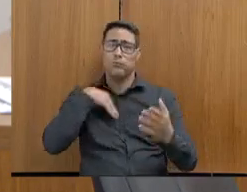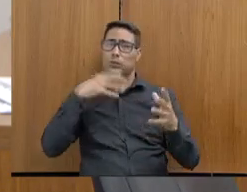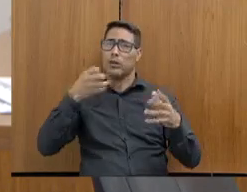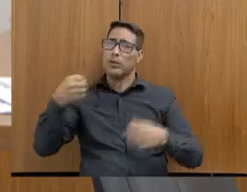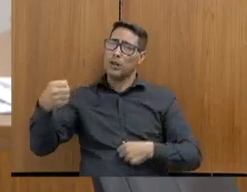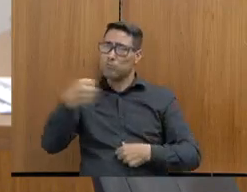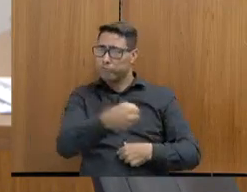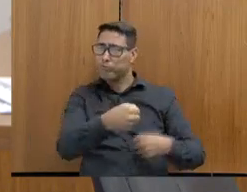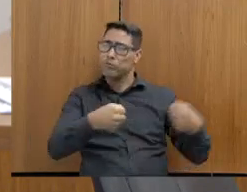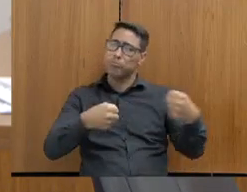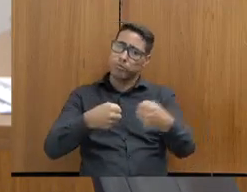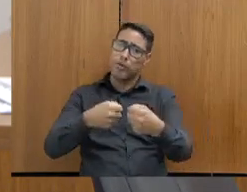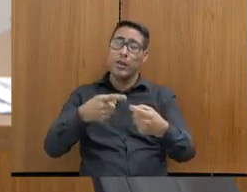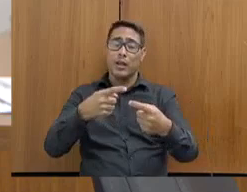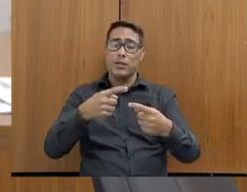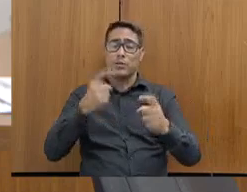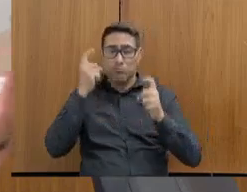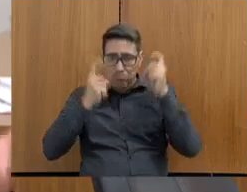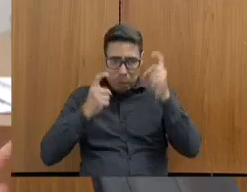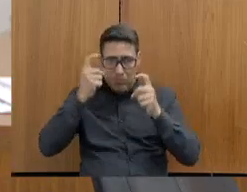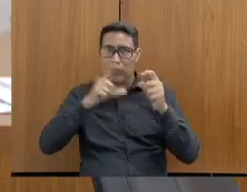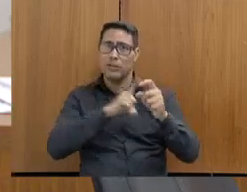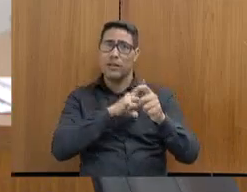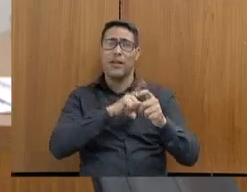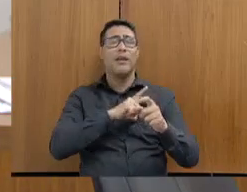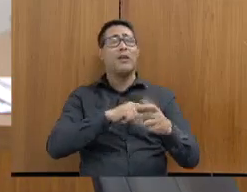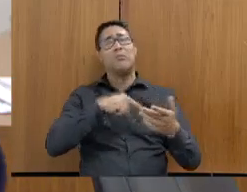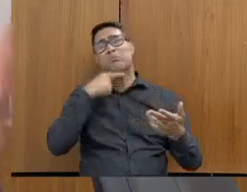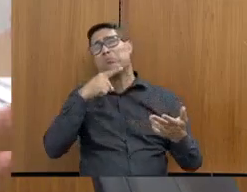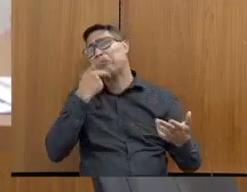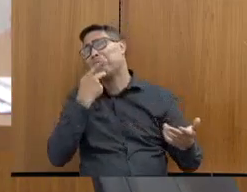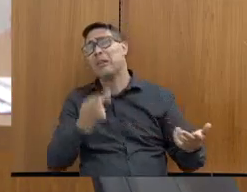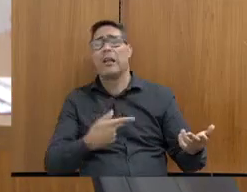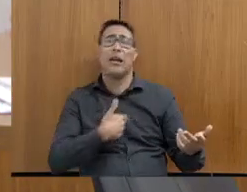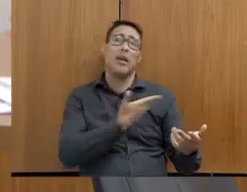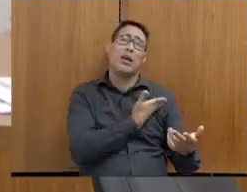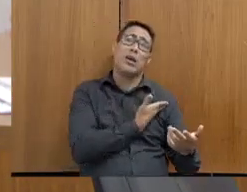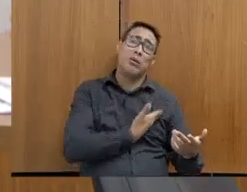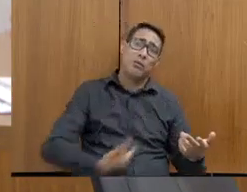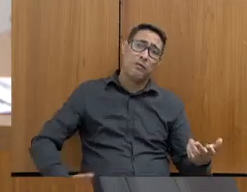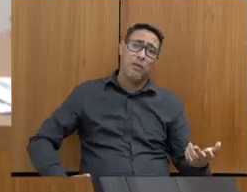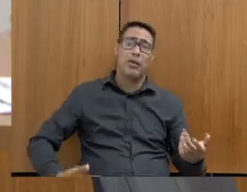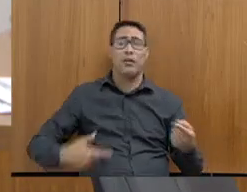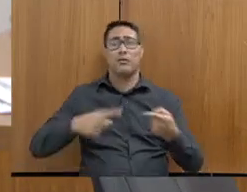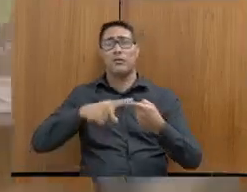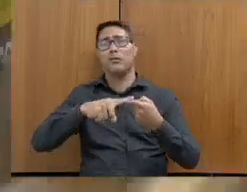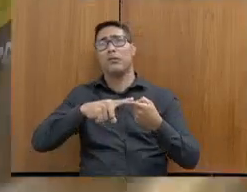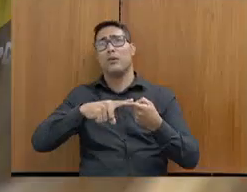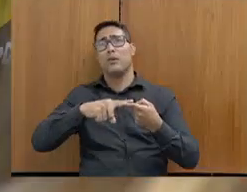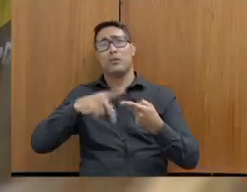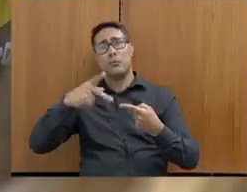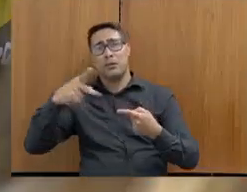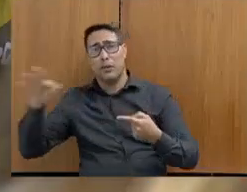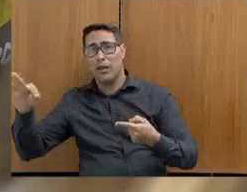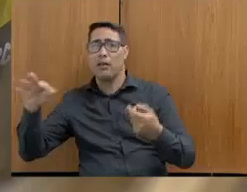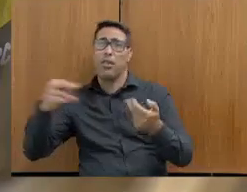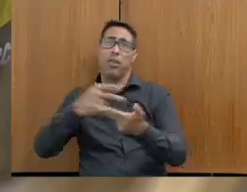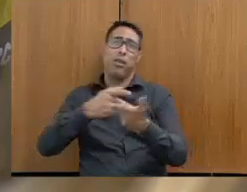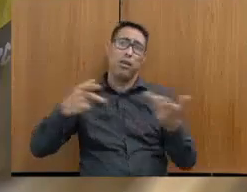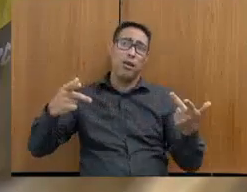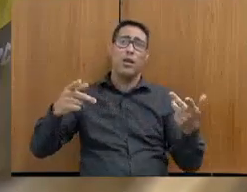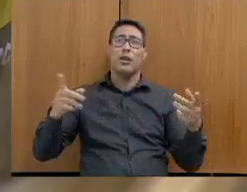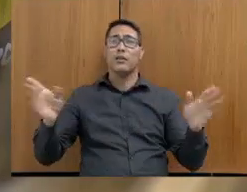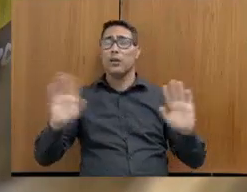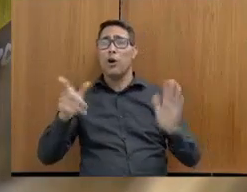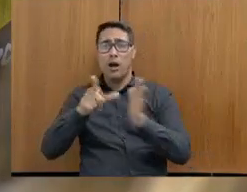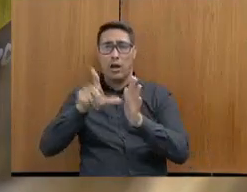não adianta falar que o passado do PT parcelado Sim a gente estava antes amarrado